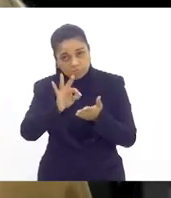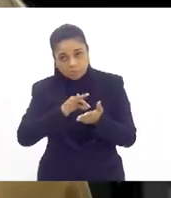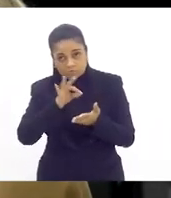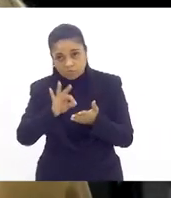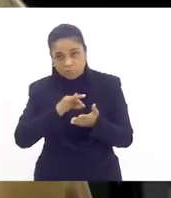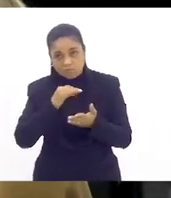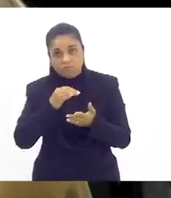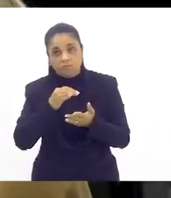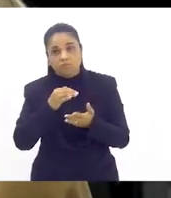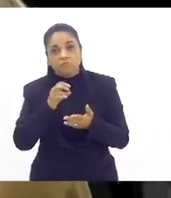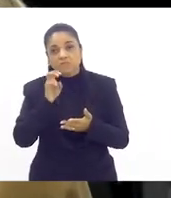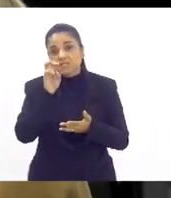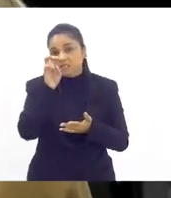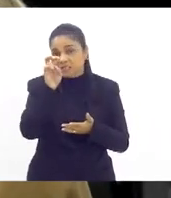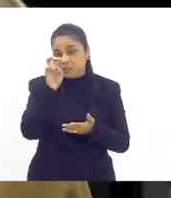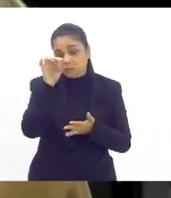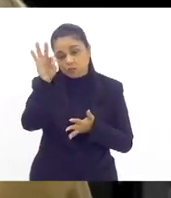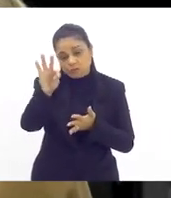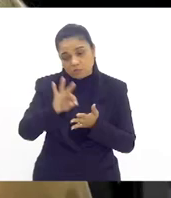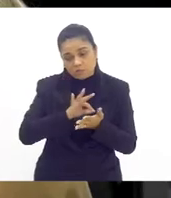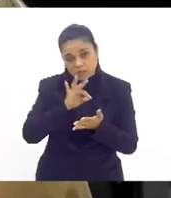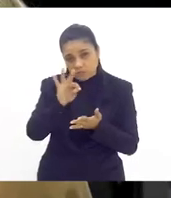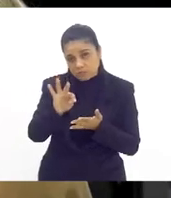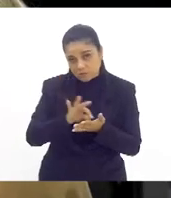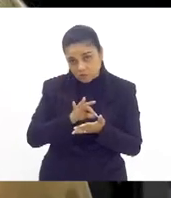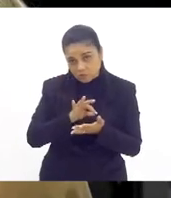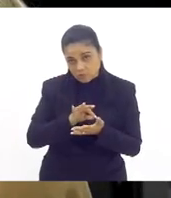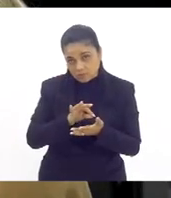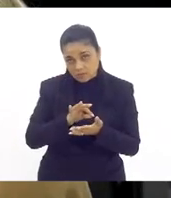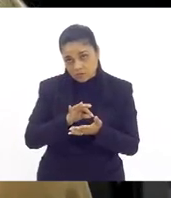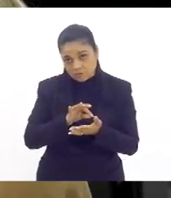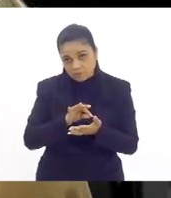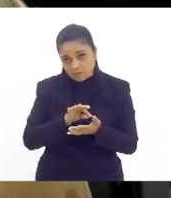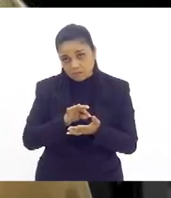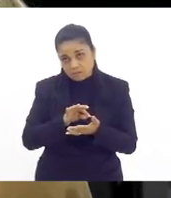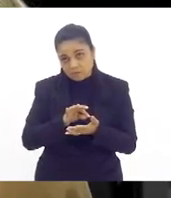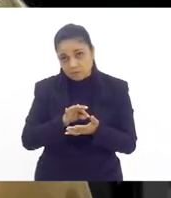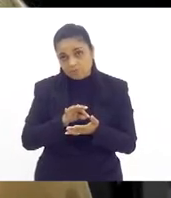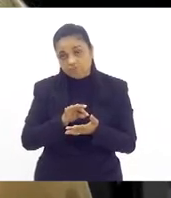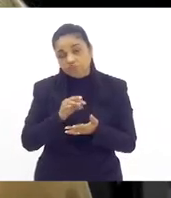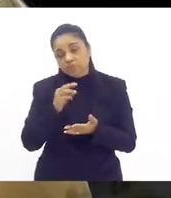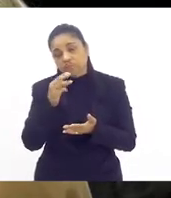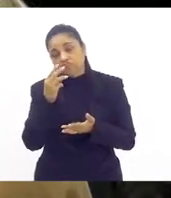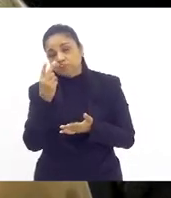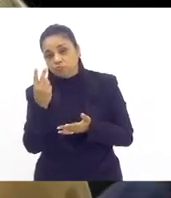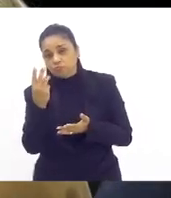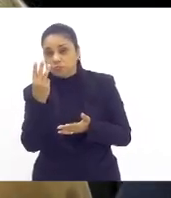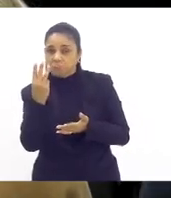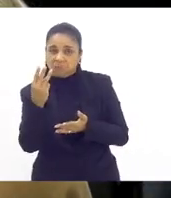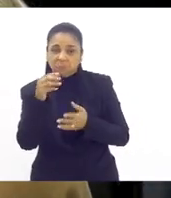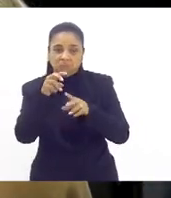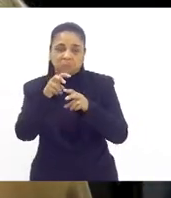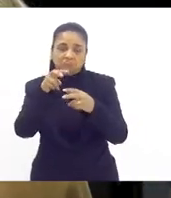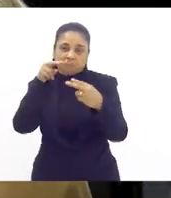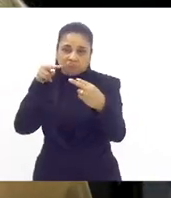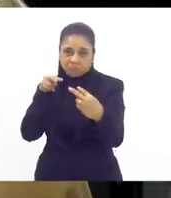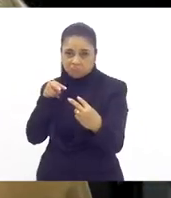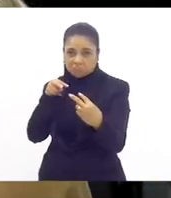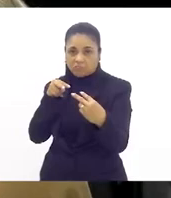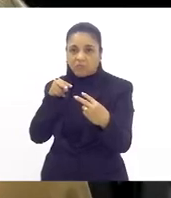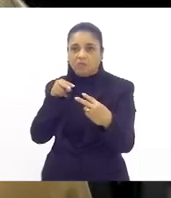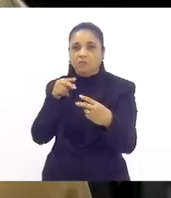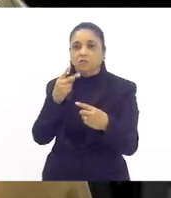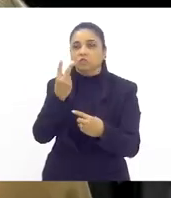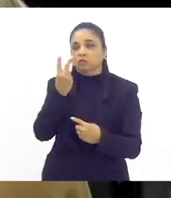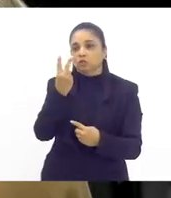são cinco inscrições aqui e cinco duas ou três online e aí a gente faz uma rodada de perguntas